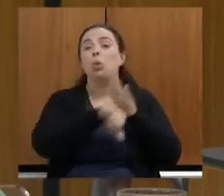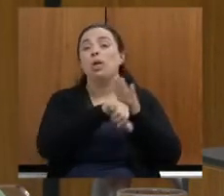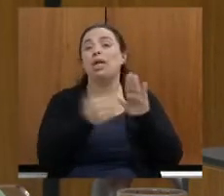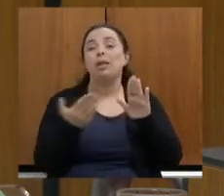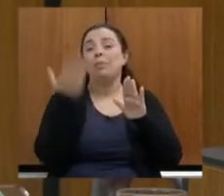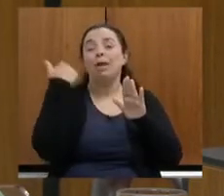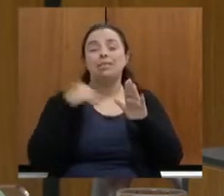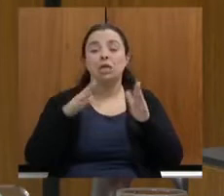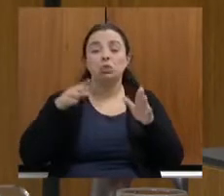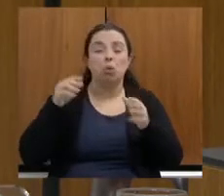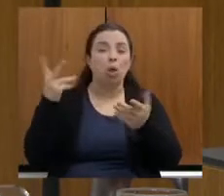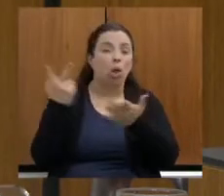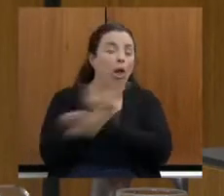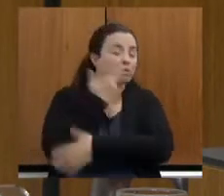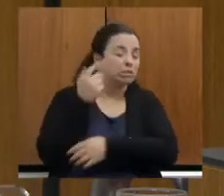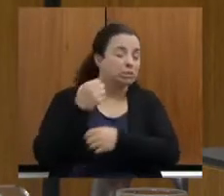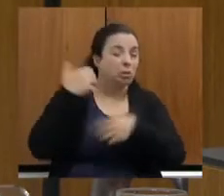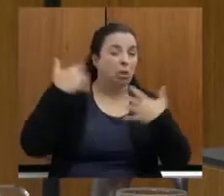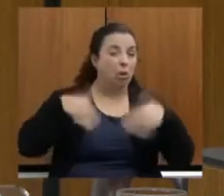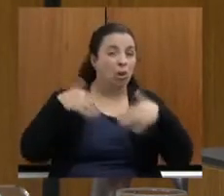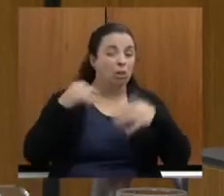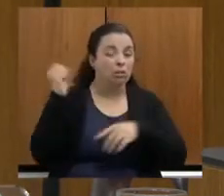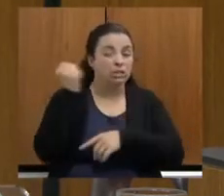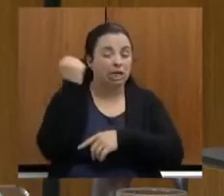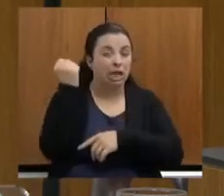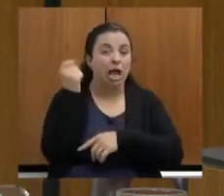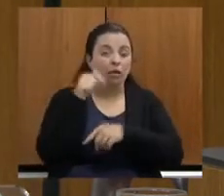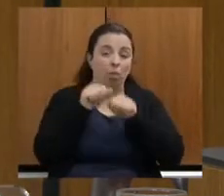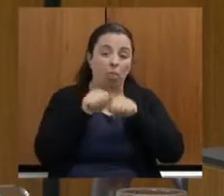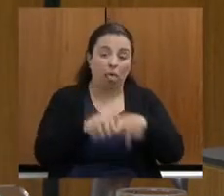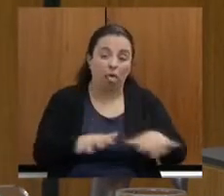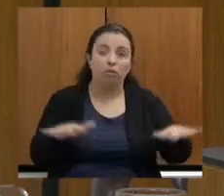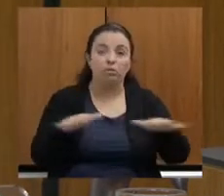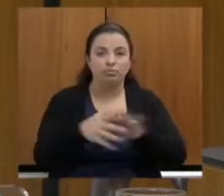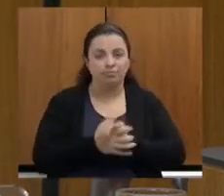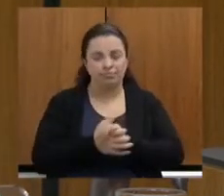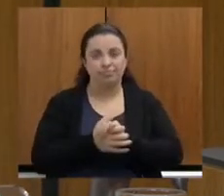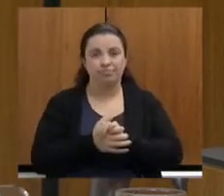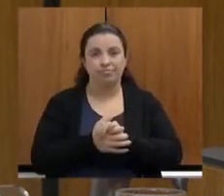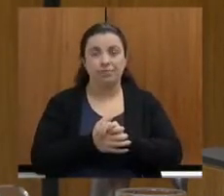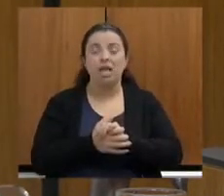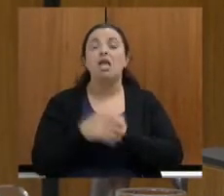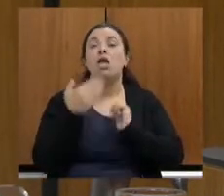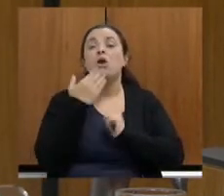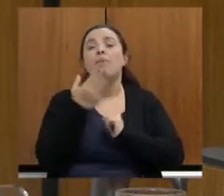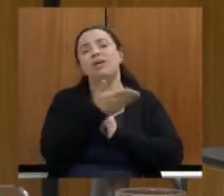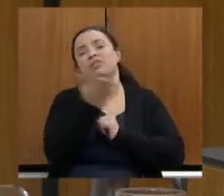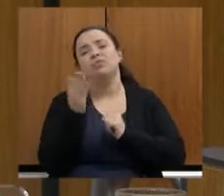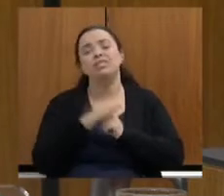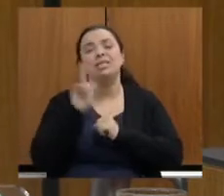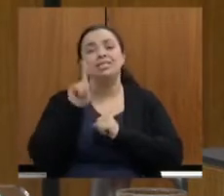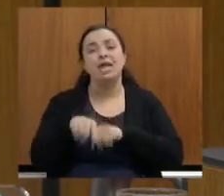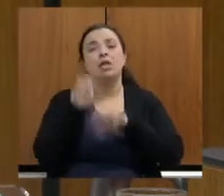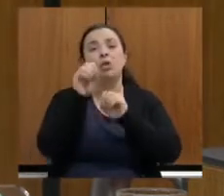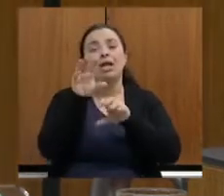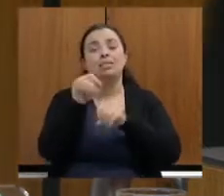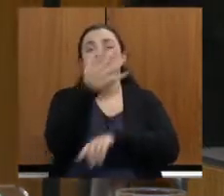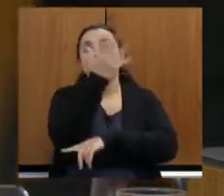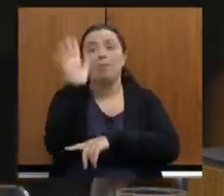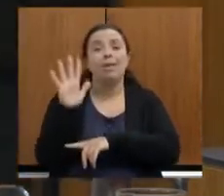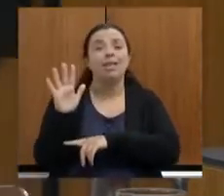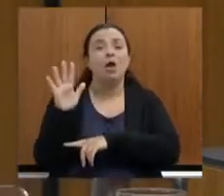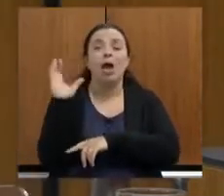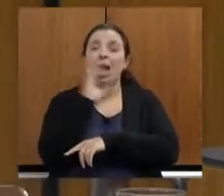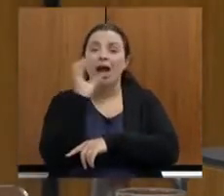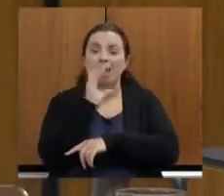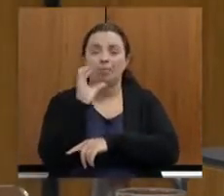consciência mais cuidado as autoridades vão lidar com a natureza é só isso que eu peço a vocês educação ambiental já para